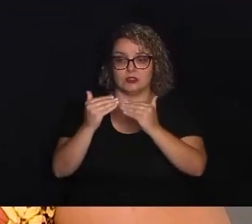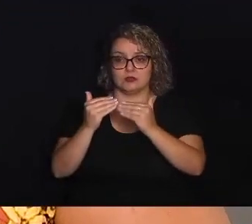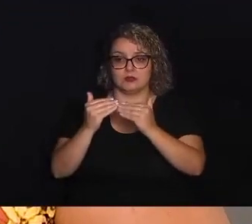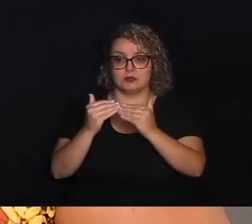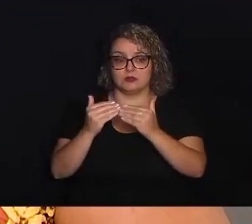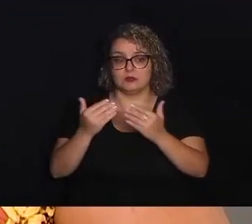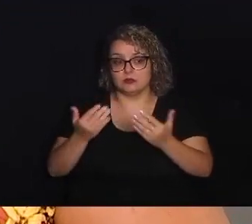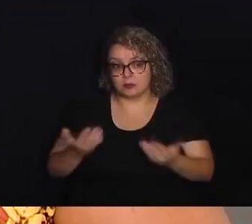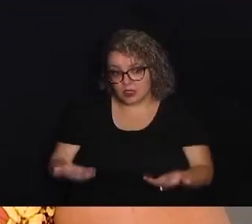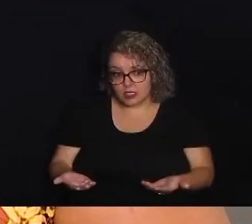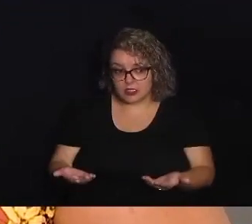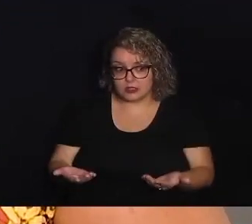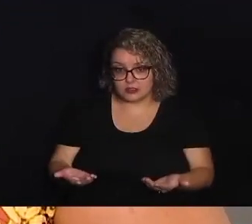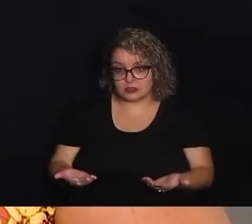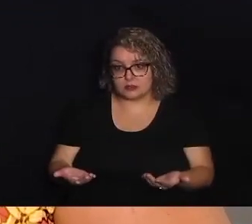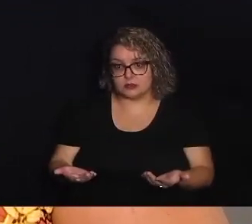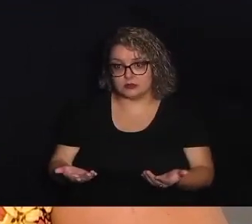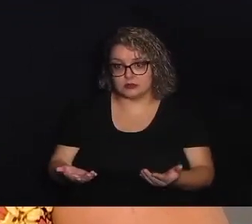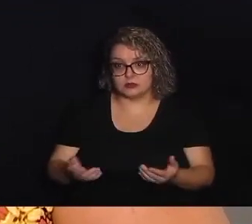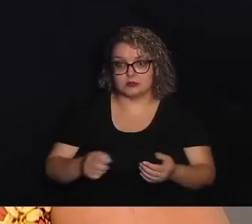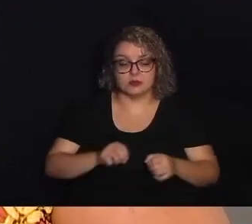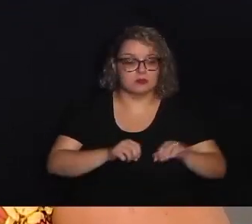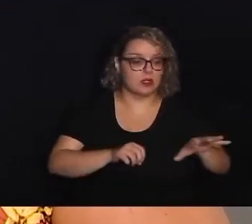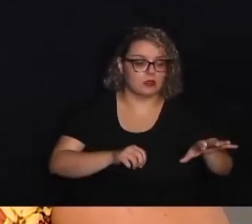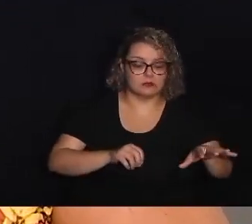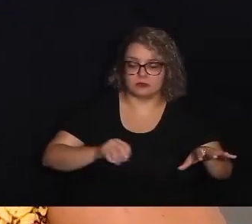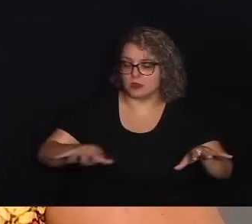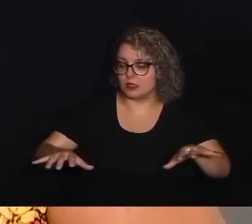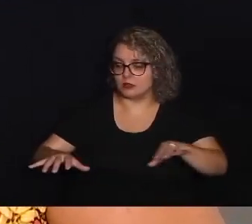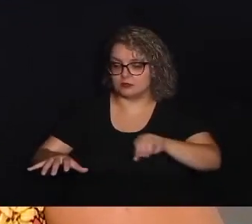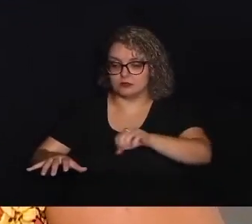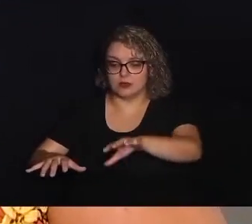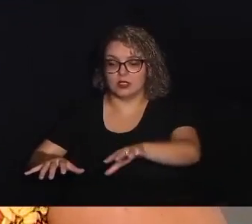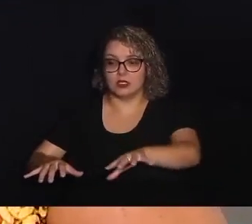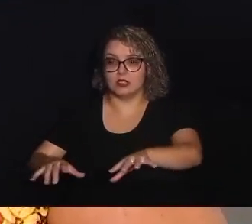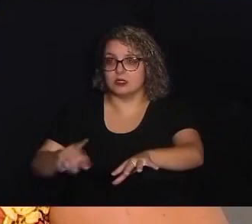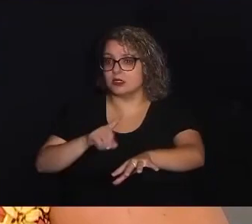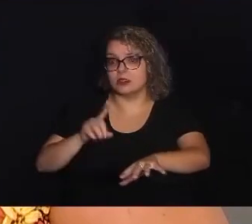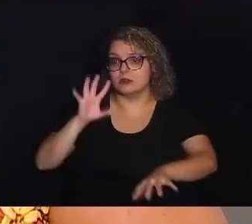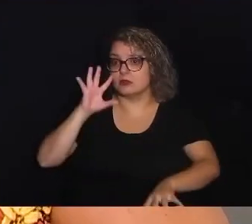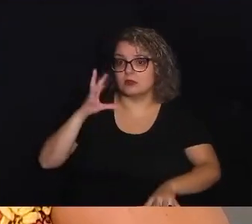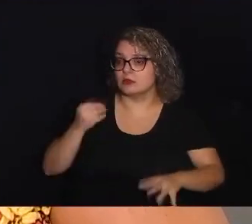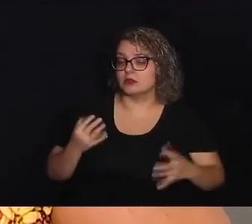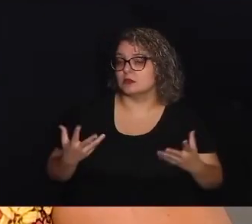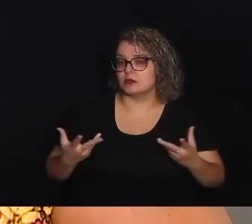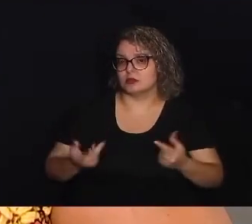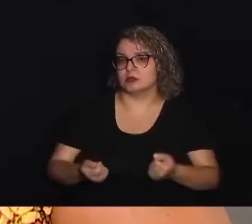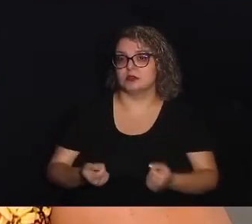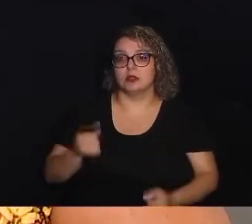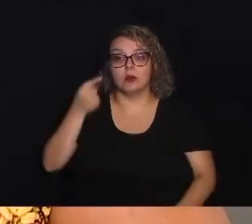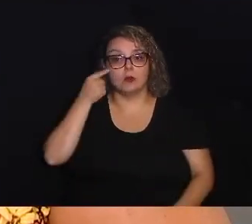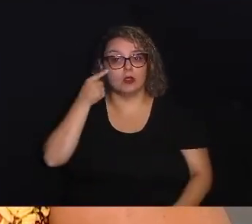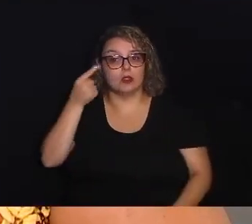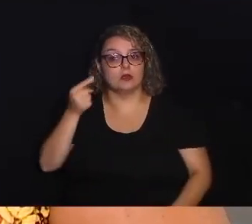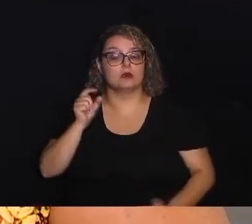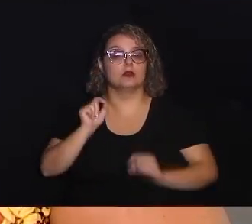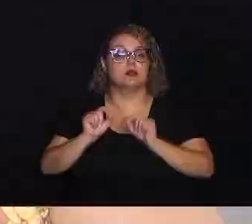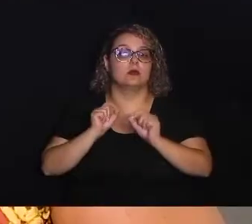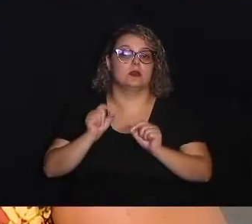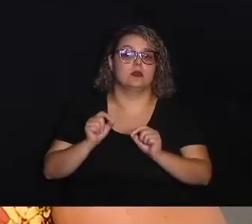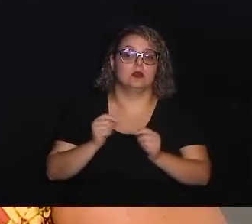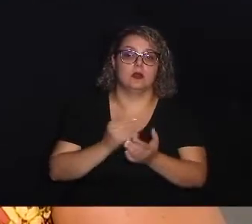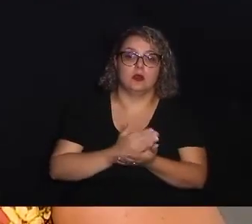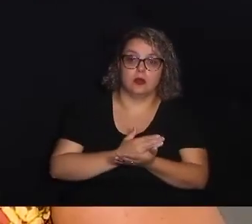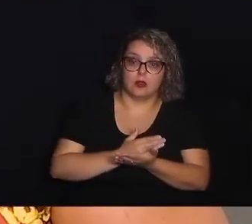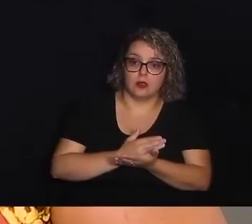instituição já desenvolve e que no entanto ficam pulverizadas e não é do conhecimento de todos